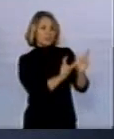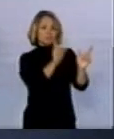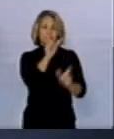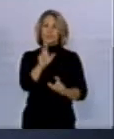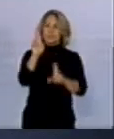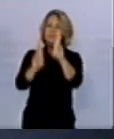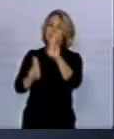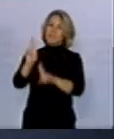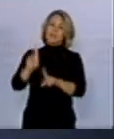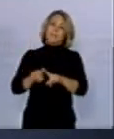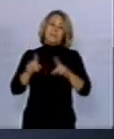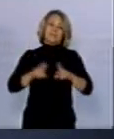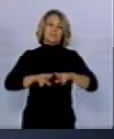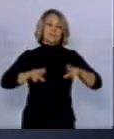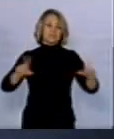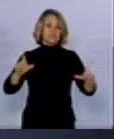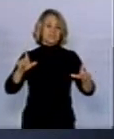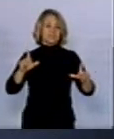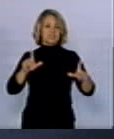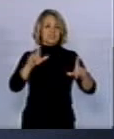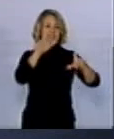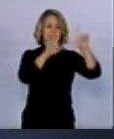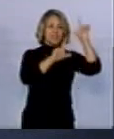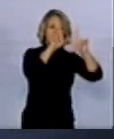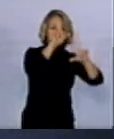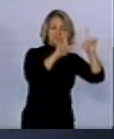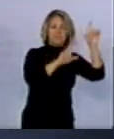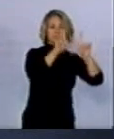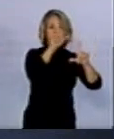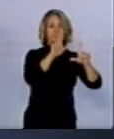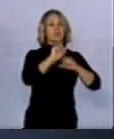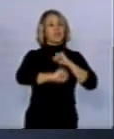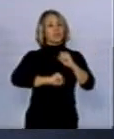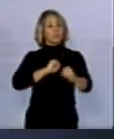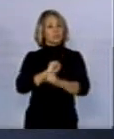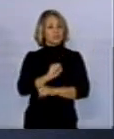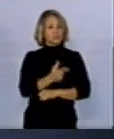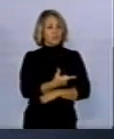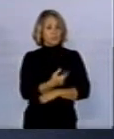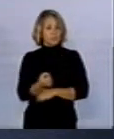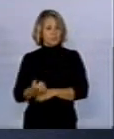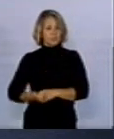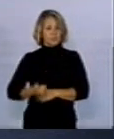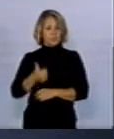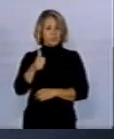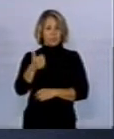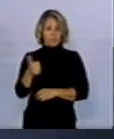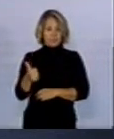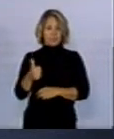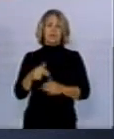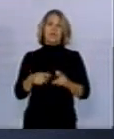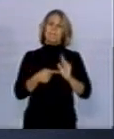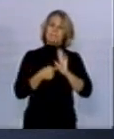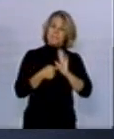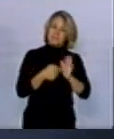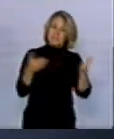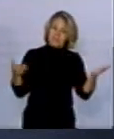infraestrutura robusta de telecomunicações. Em 2011, portanto, aparece a lei do SEAC.